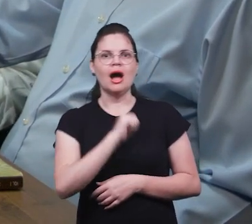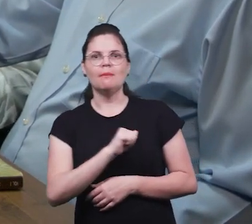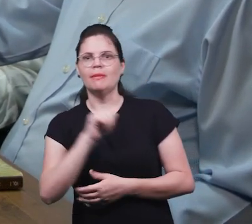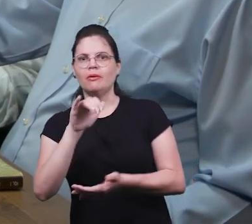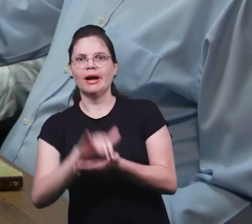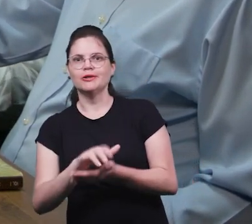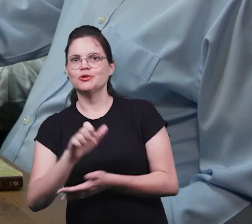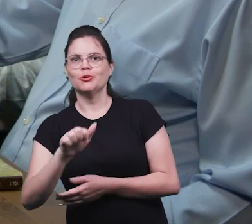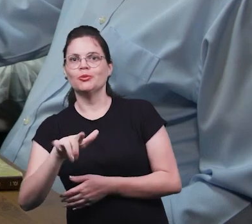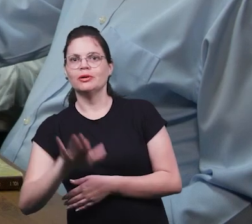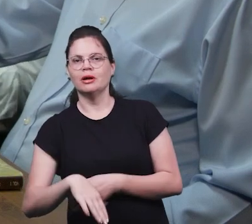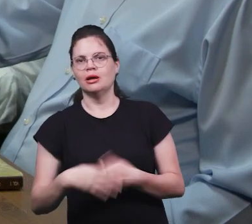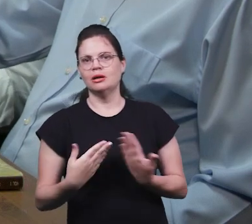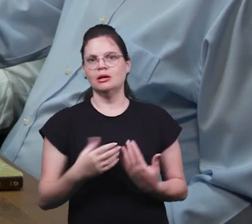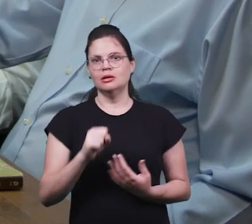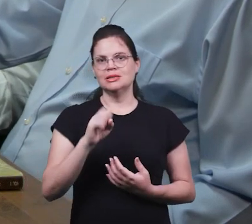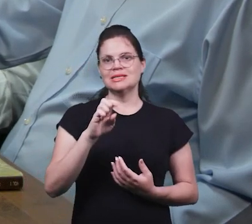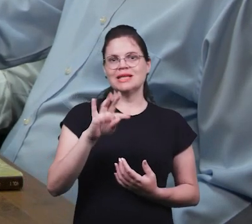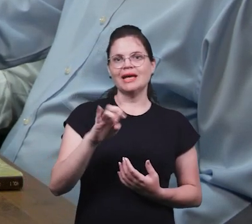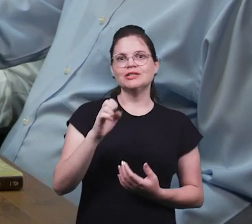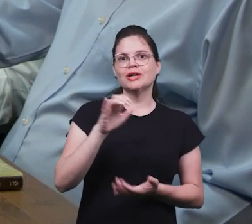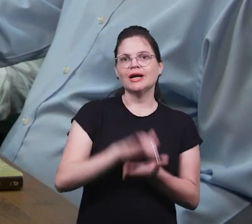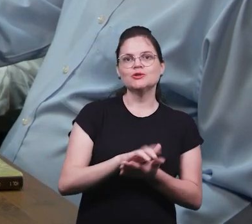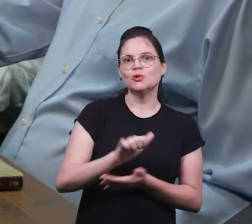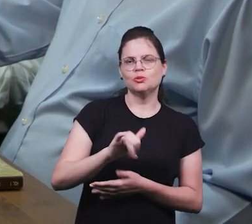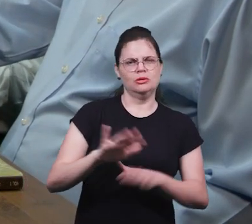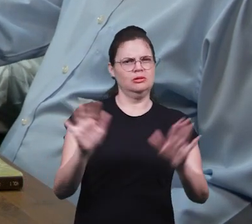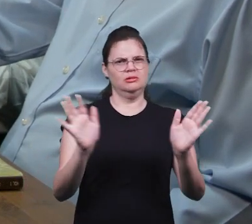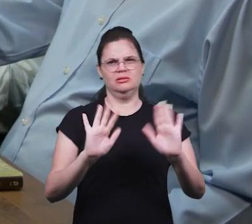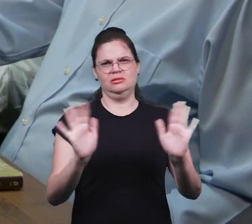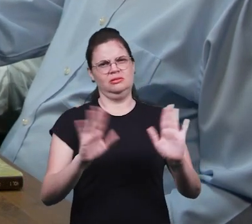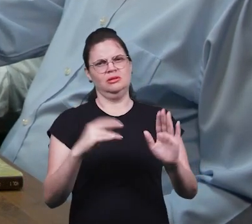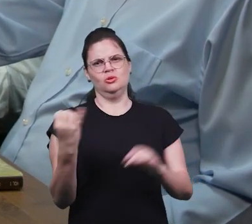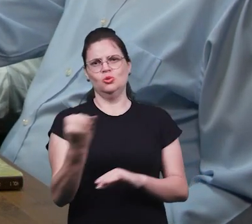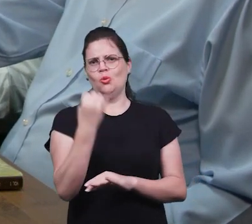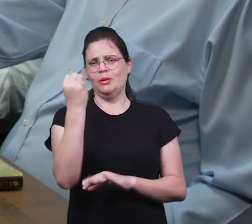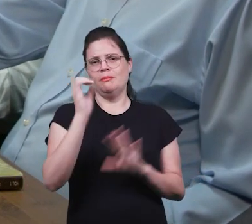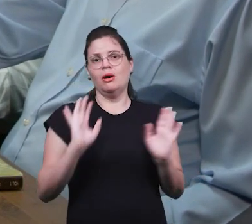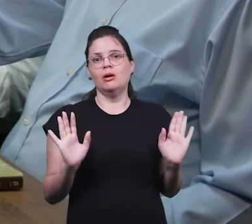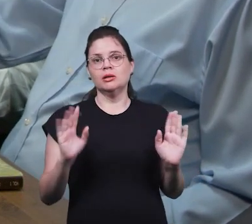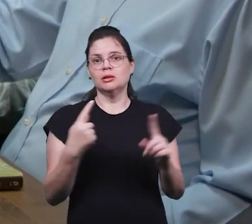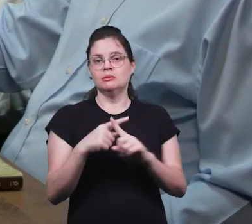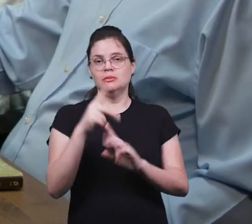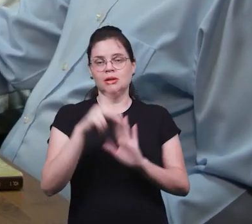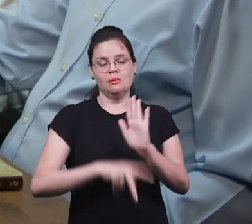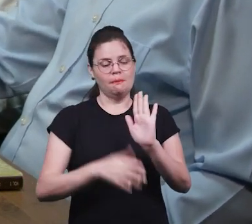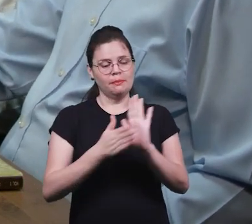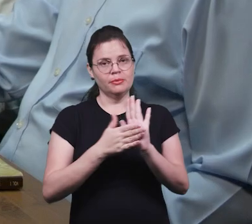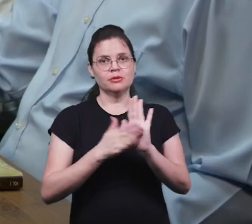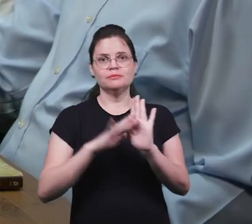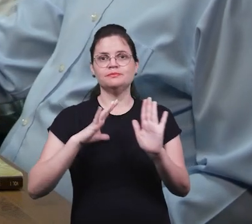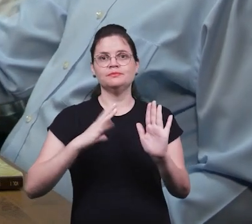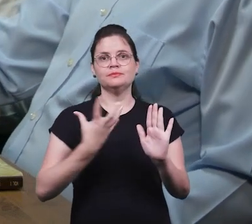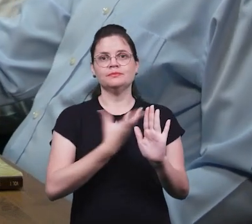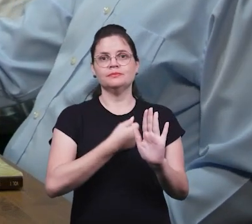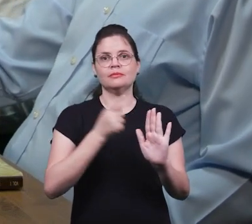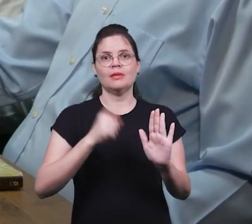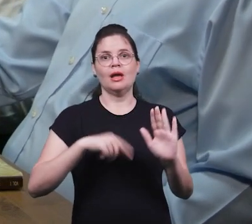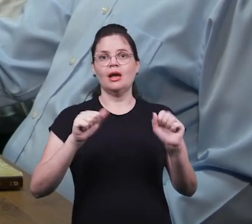Sete casou com quem, isso não vai fazer diferença para o projeto de salvação. O projeto de salvação na Bíblia, ele é